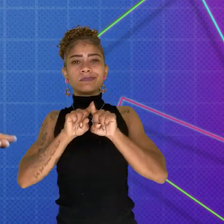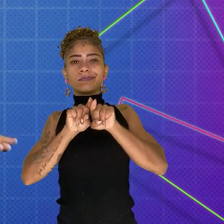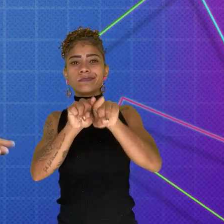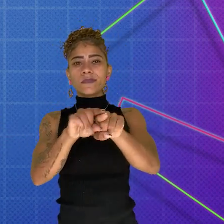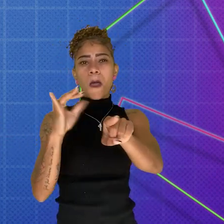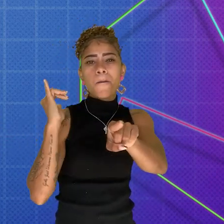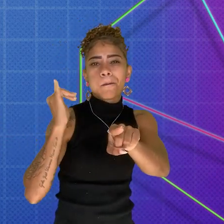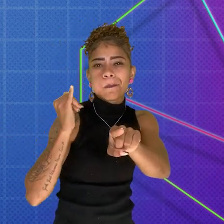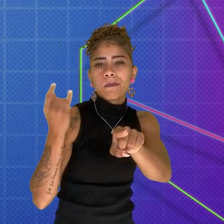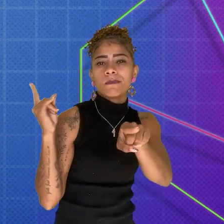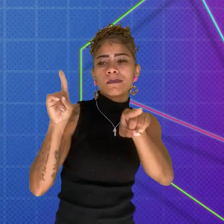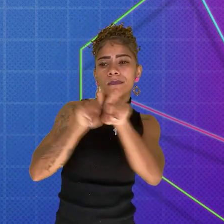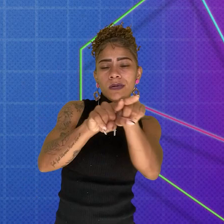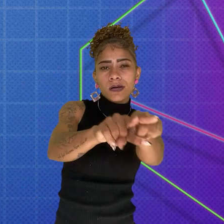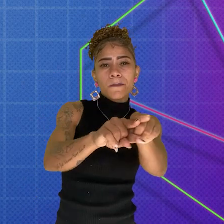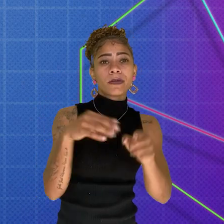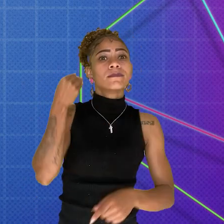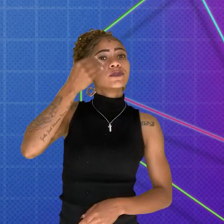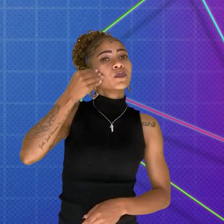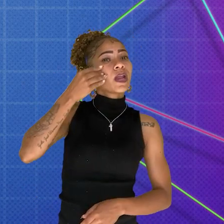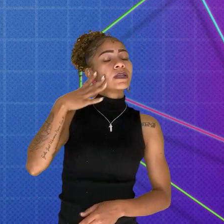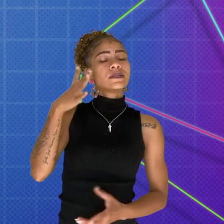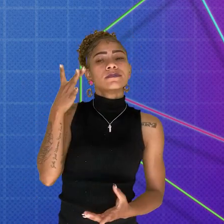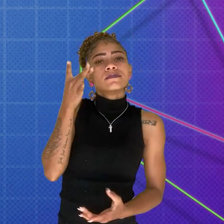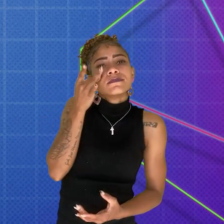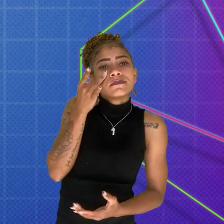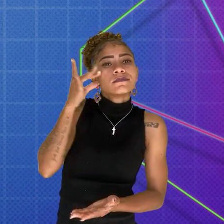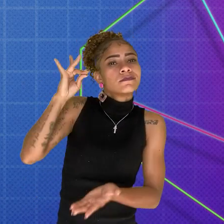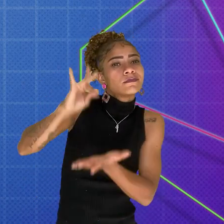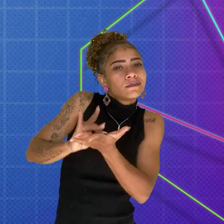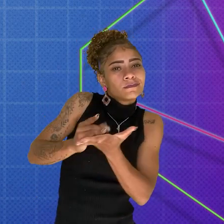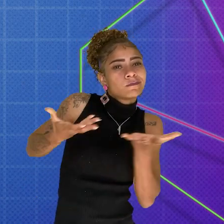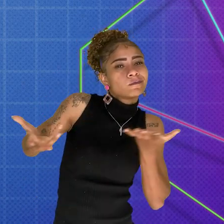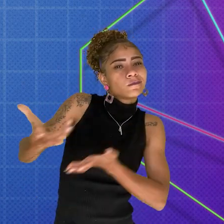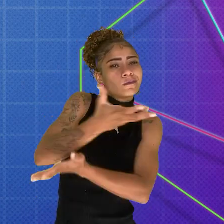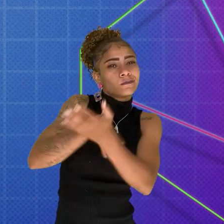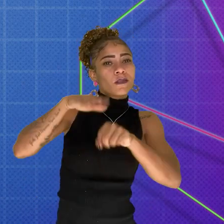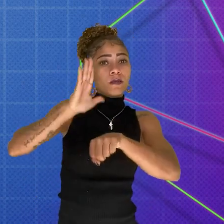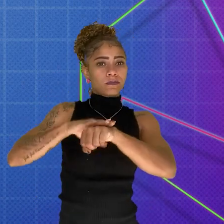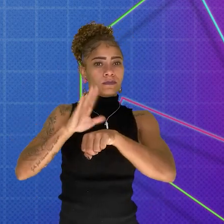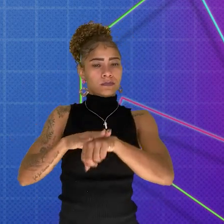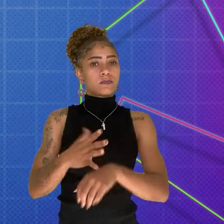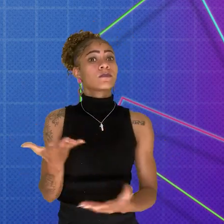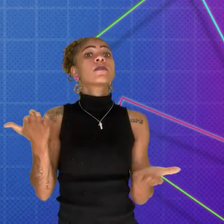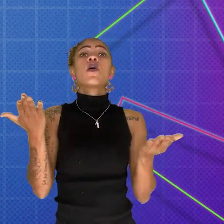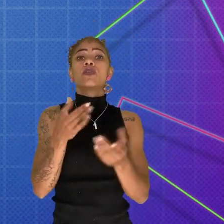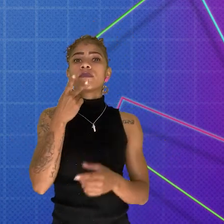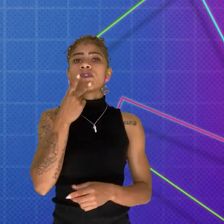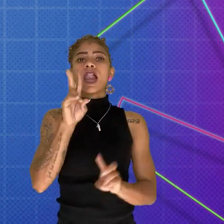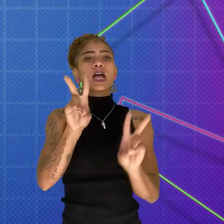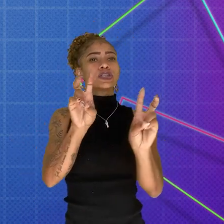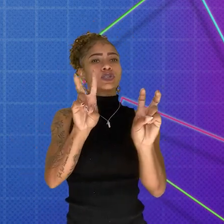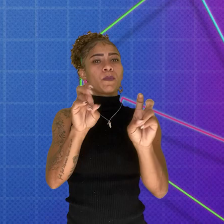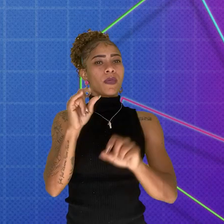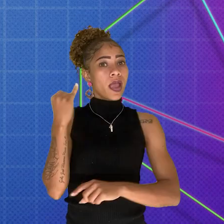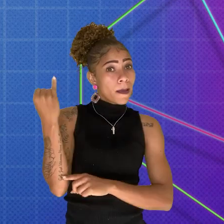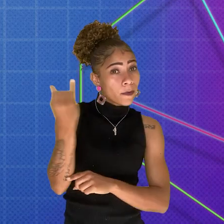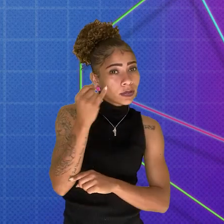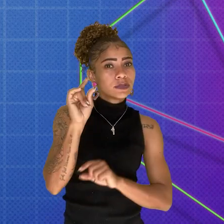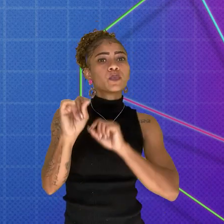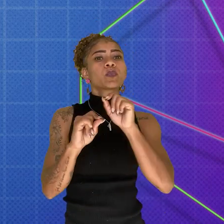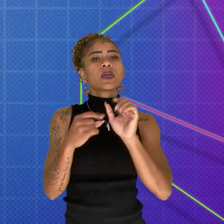com a narrativa e a ação do jogo para criar uma experiência imersiva e envolvente para o jogador. Hoje, vamos falar aqui da